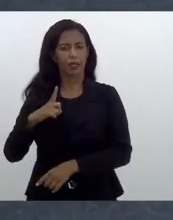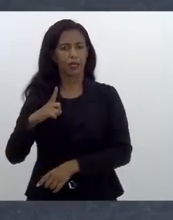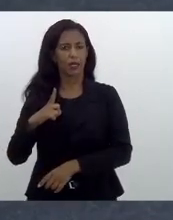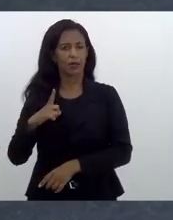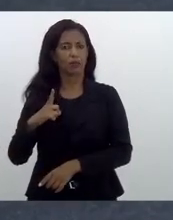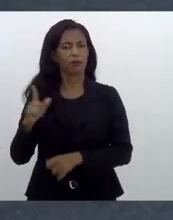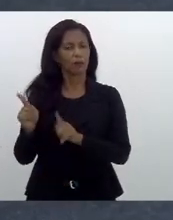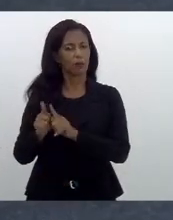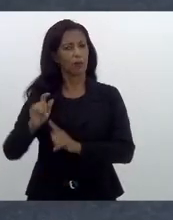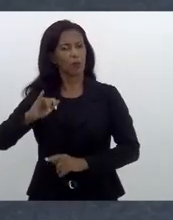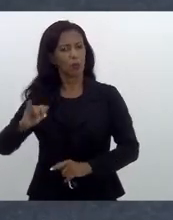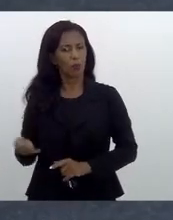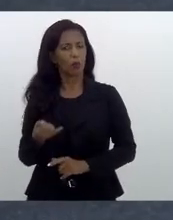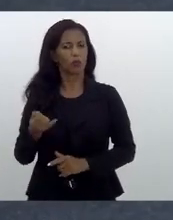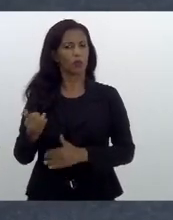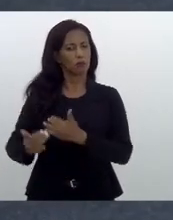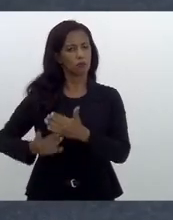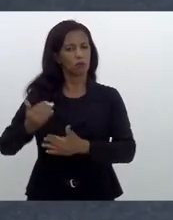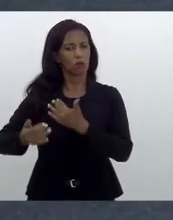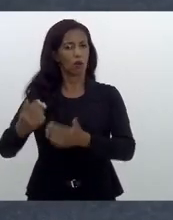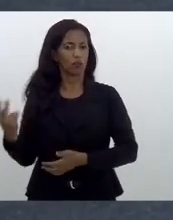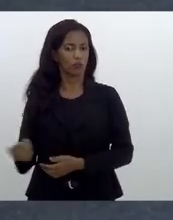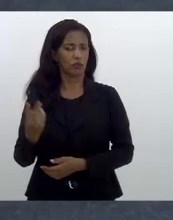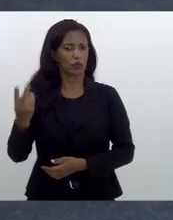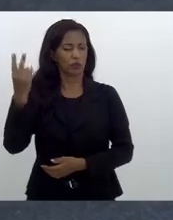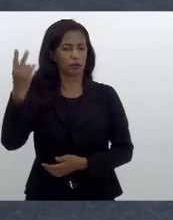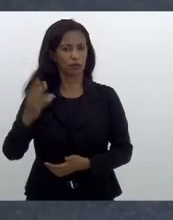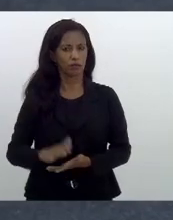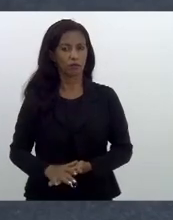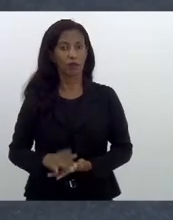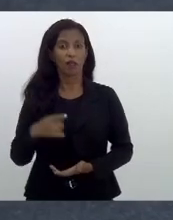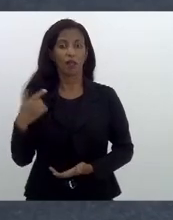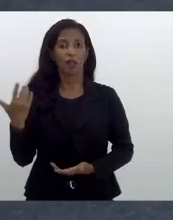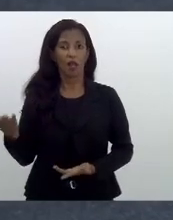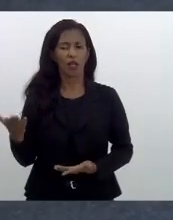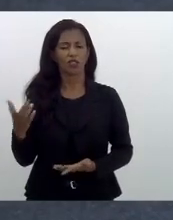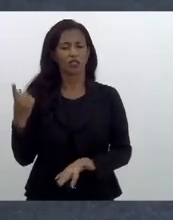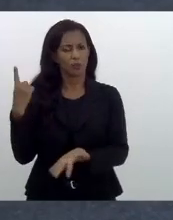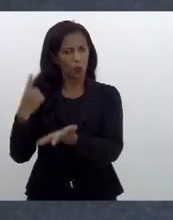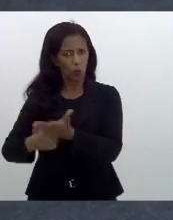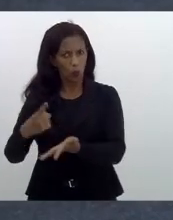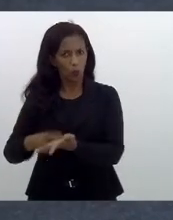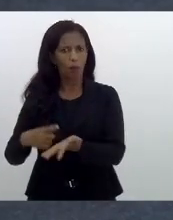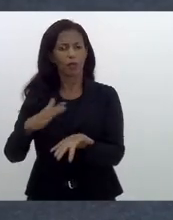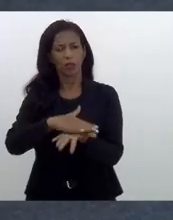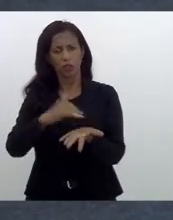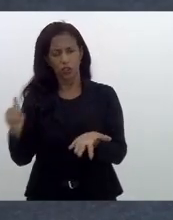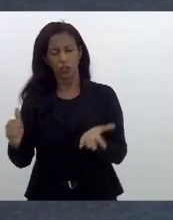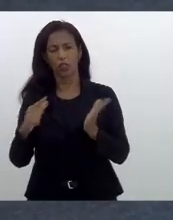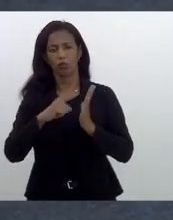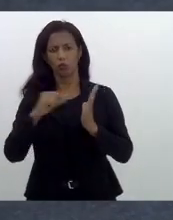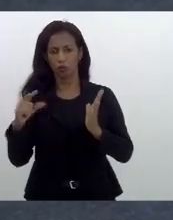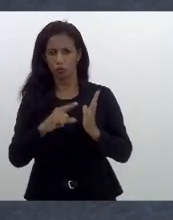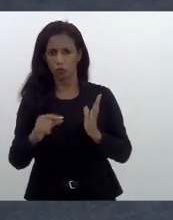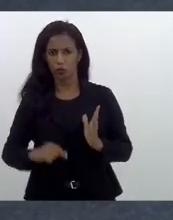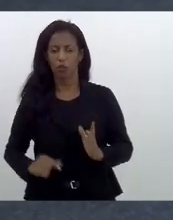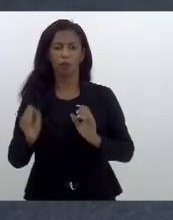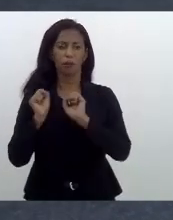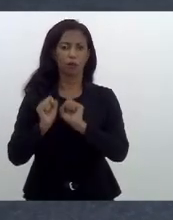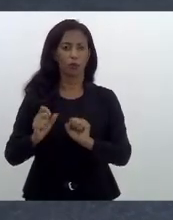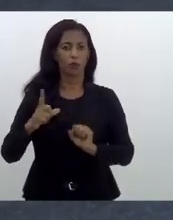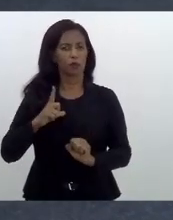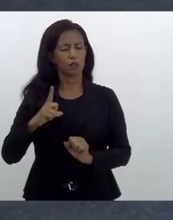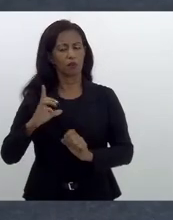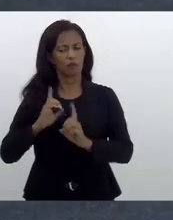ter também uma carreira com mecanismos de valorização a gente então fecha esse acordo também retiramos o nosso destaque para que a gente possa